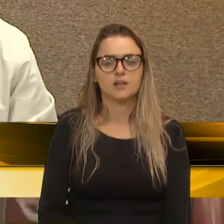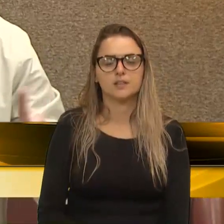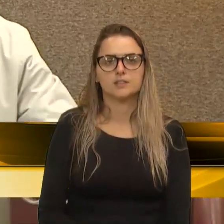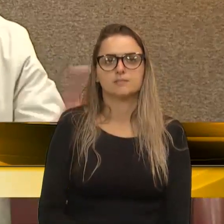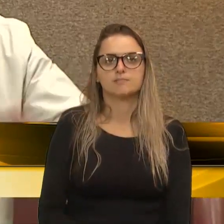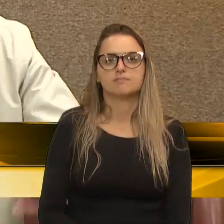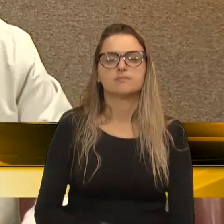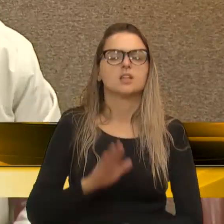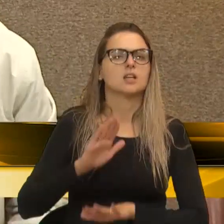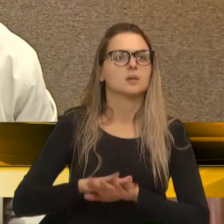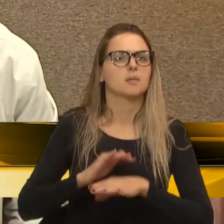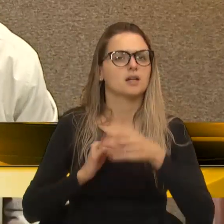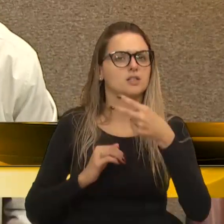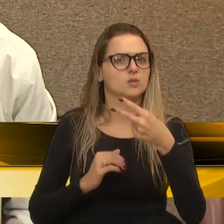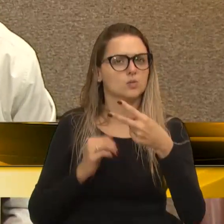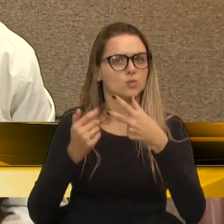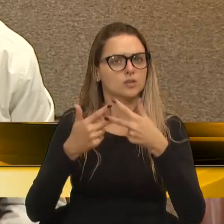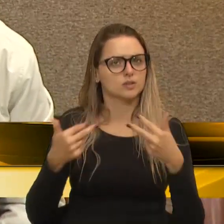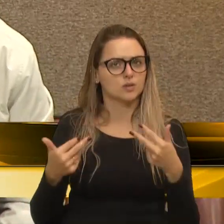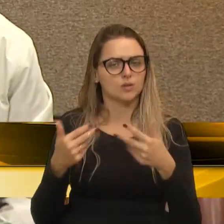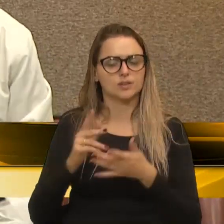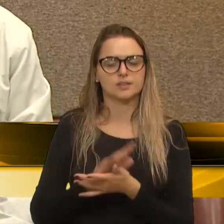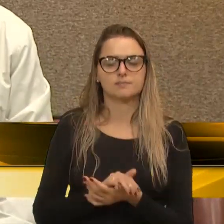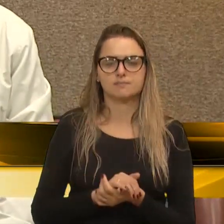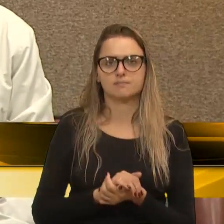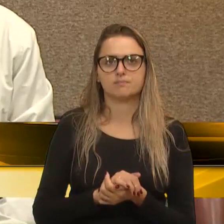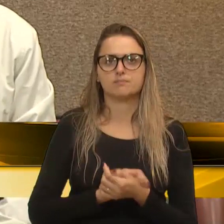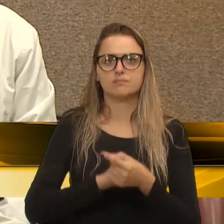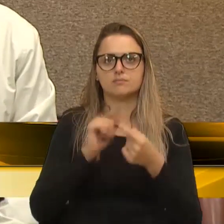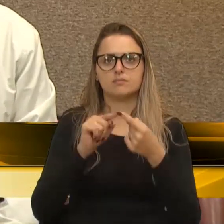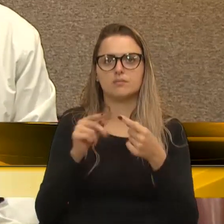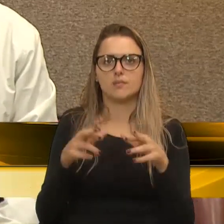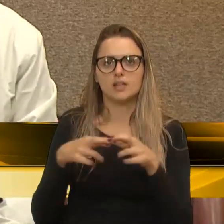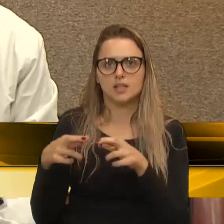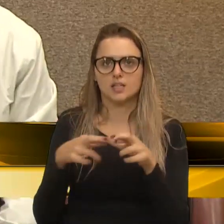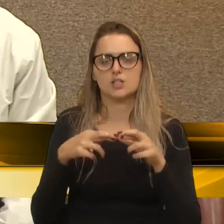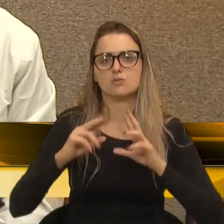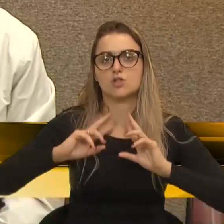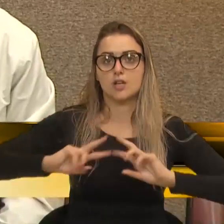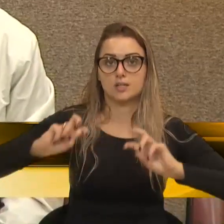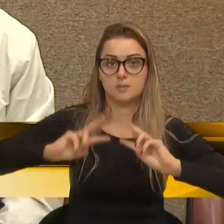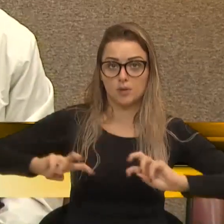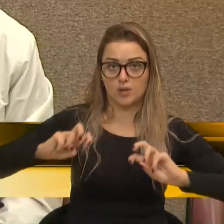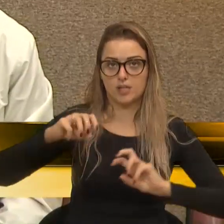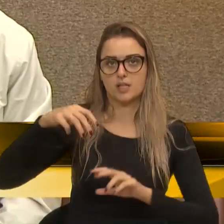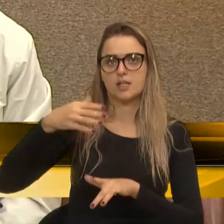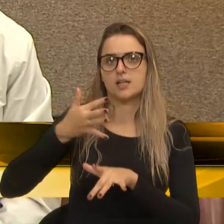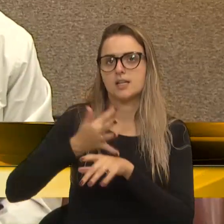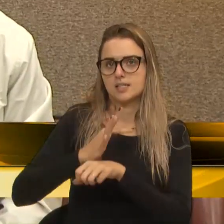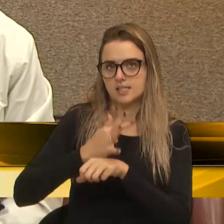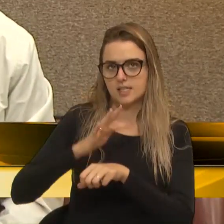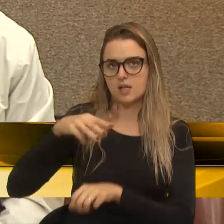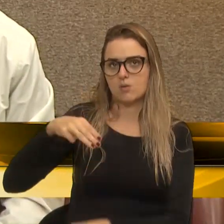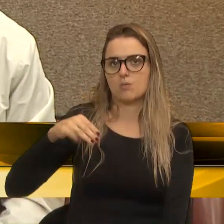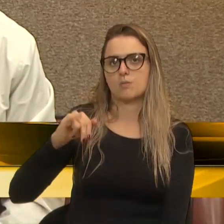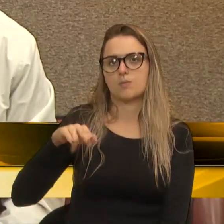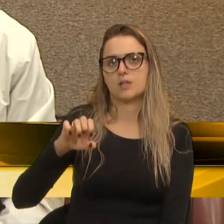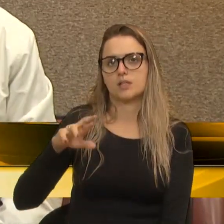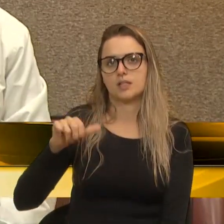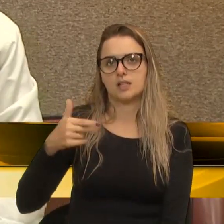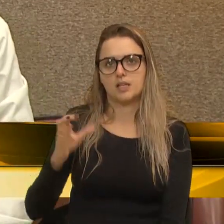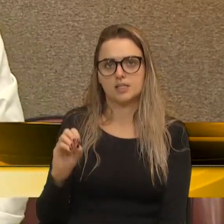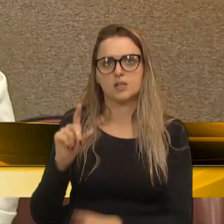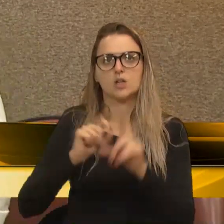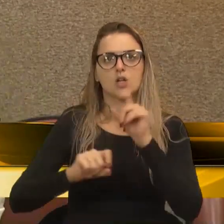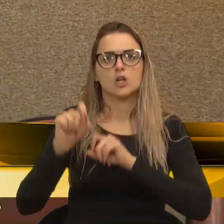E mais duas questões só para finalizar, senhor presidente. Na zona de mineração, eu gostaria de saber por que houve um aumento da área